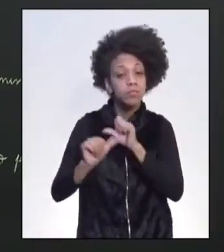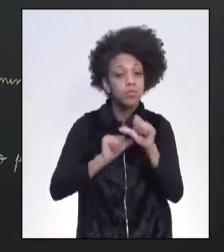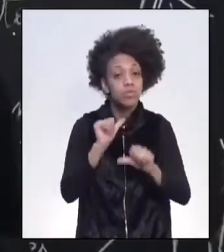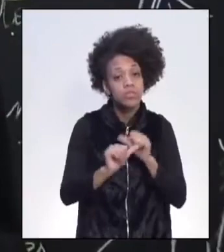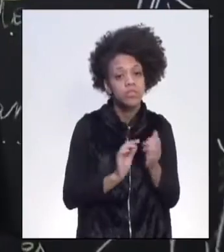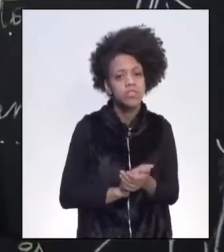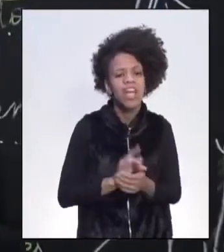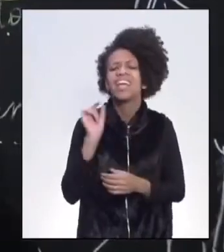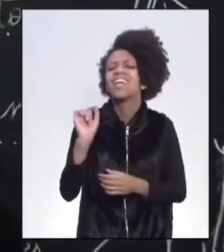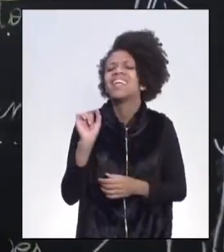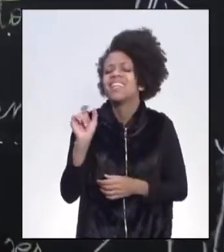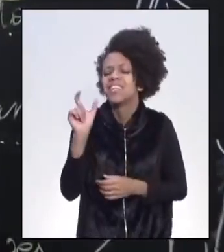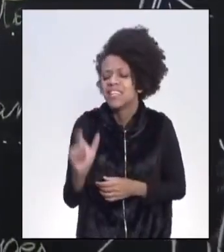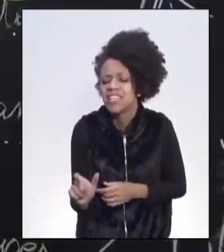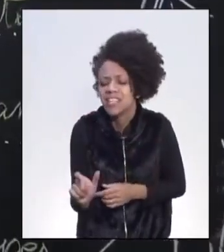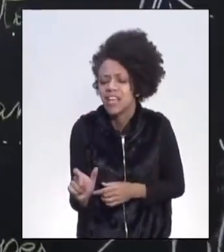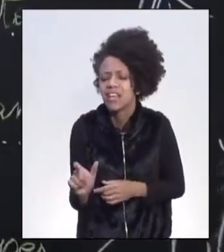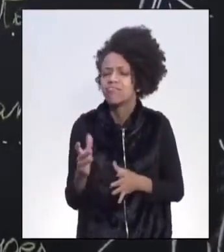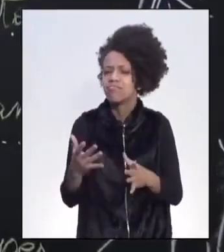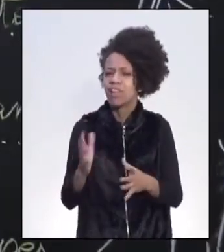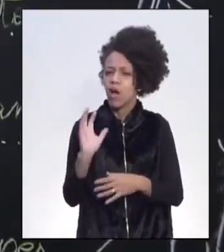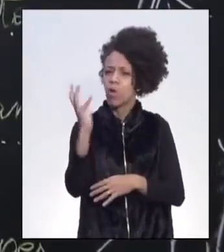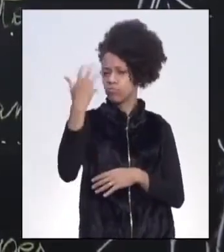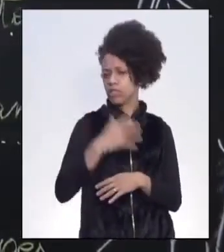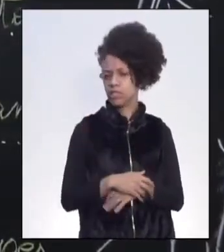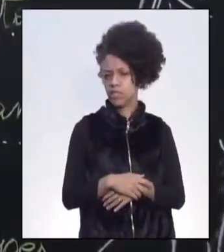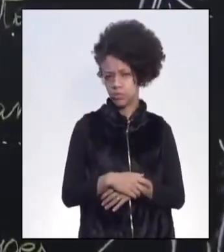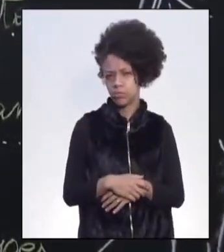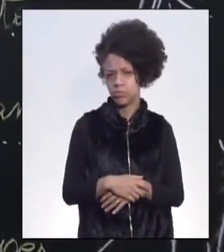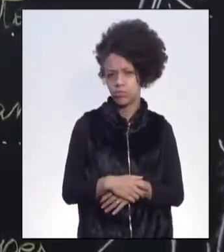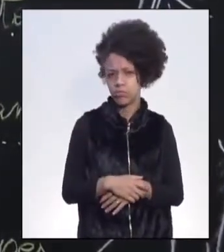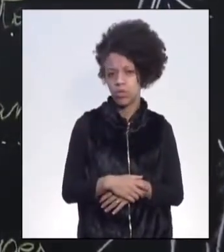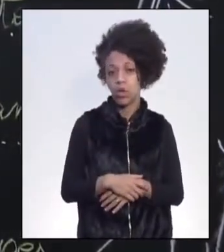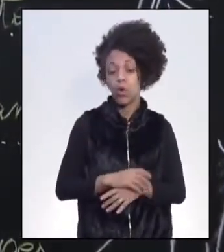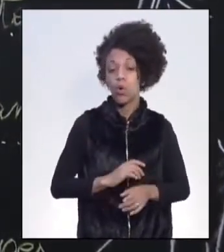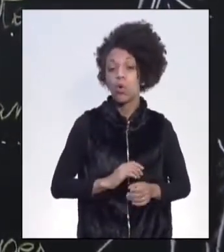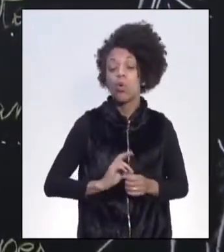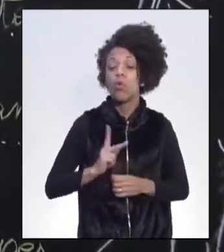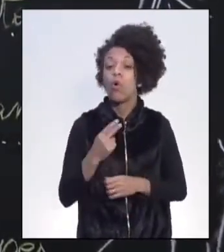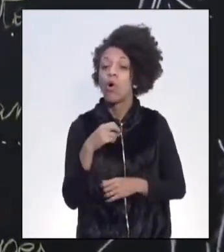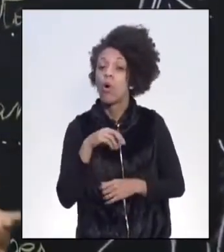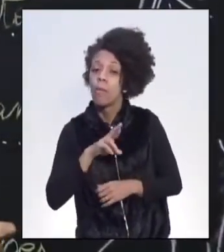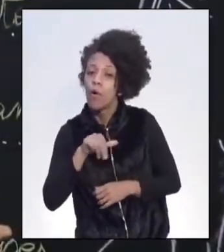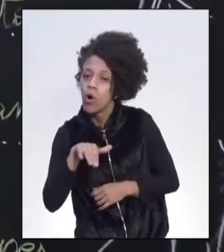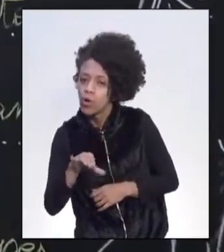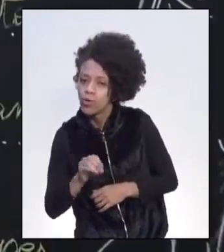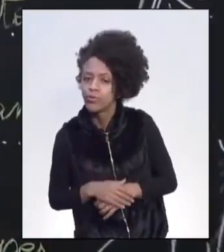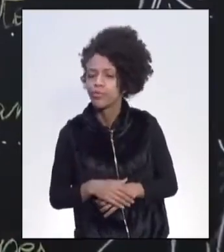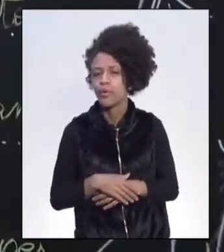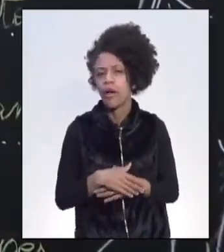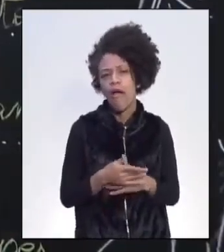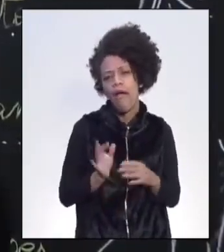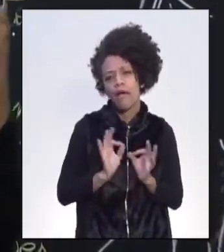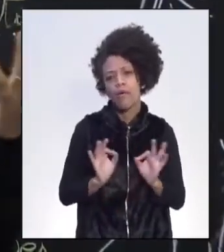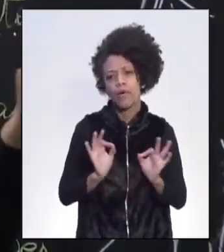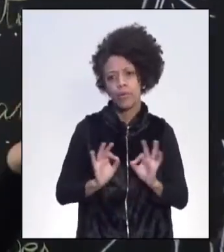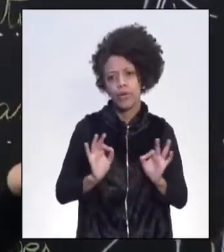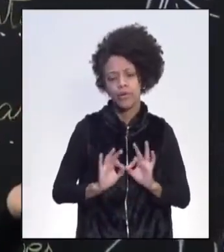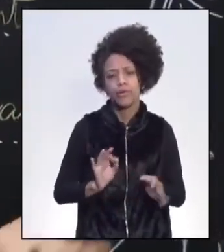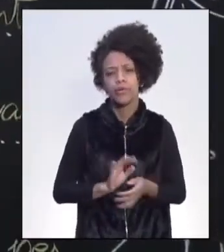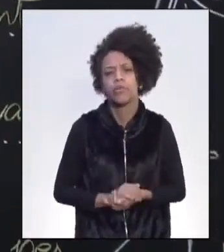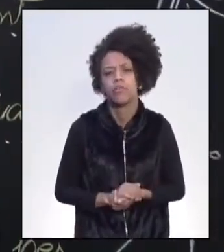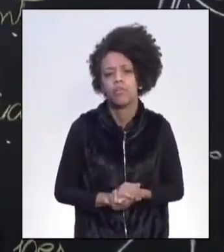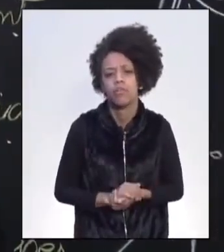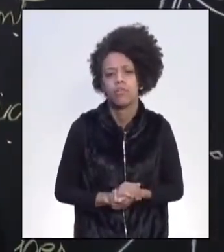mudanças. E quem está causando essas mudanças? Os hormônios. É muito comum você falar assim, são os hormônios